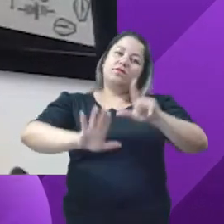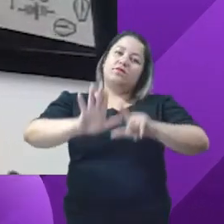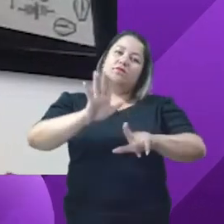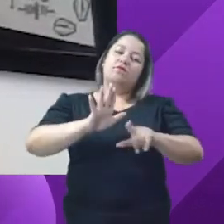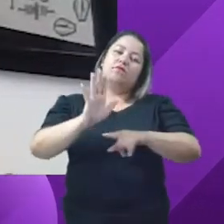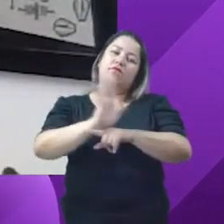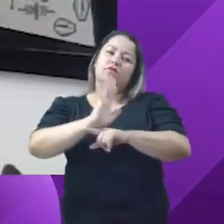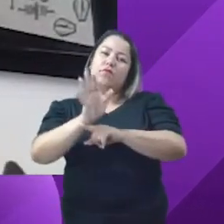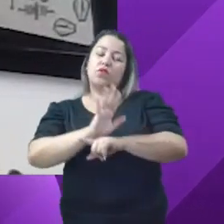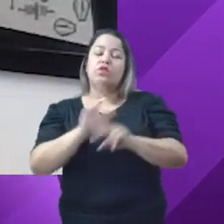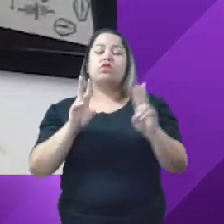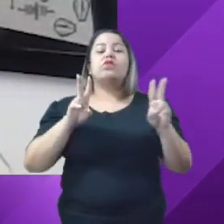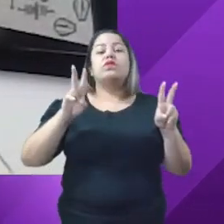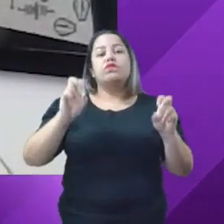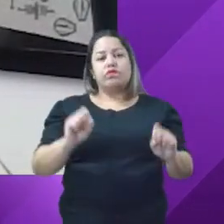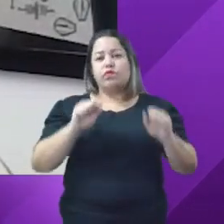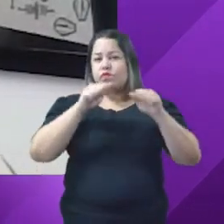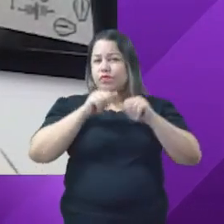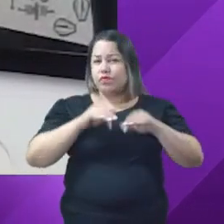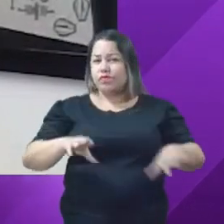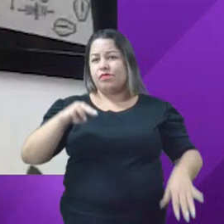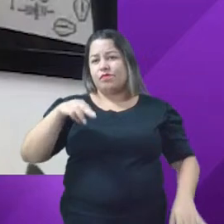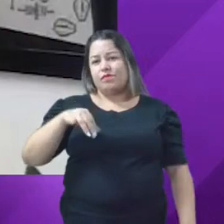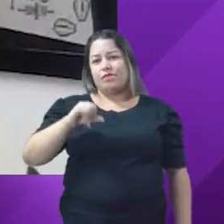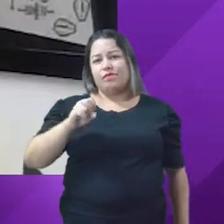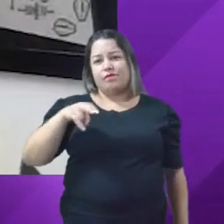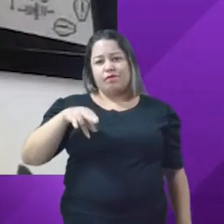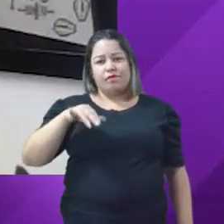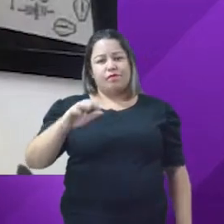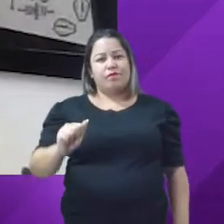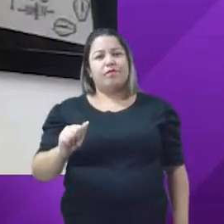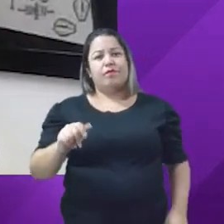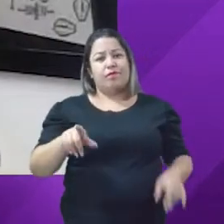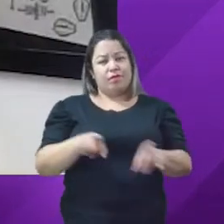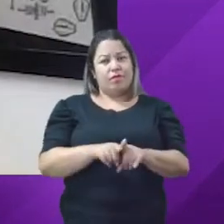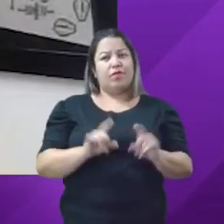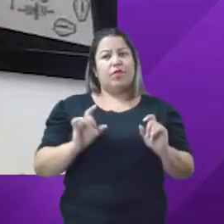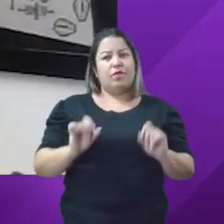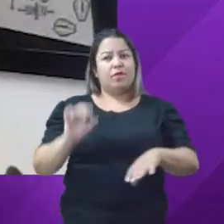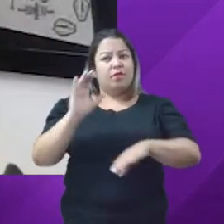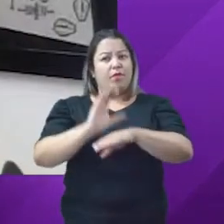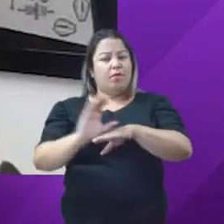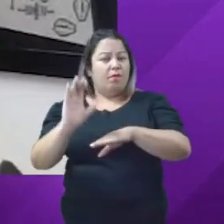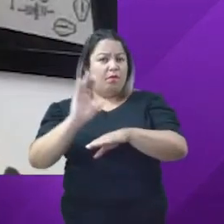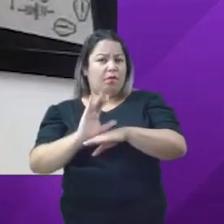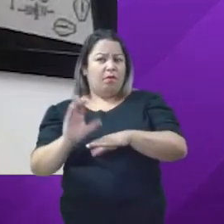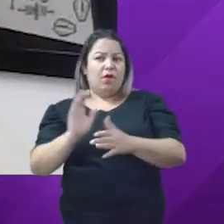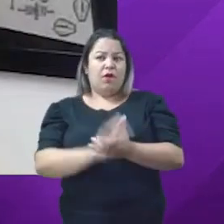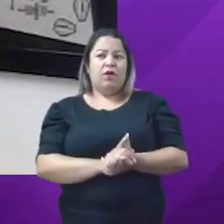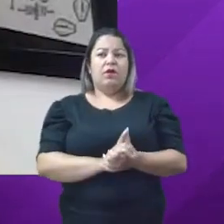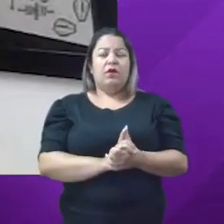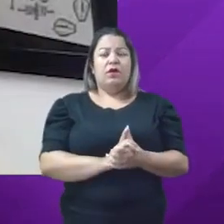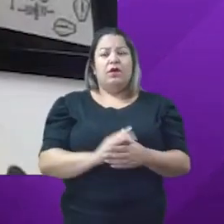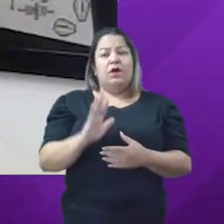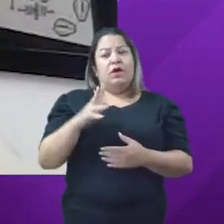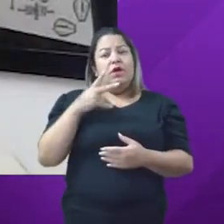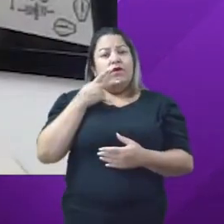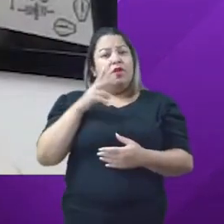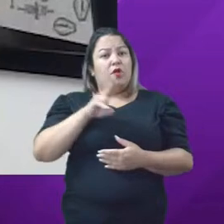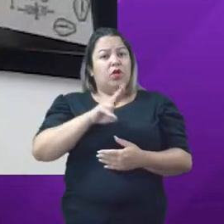vídeo sobre a disseminação da misoginia, e às vezes fantasiada mesmo de curso, né? A gente chama isso